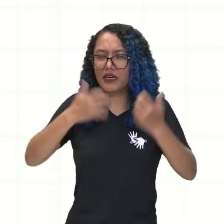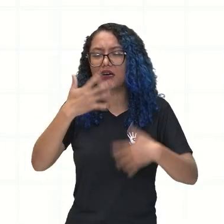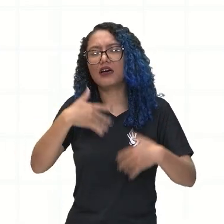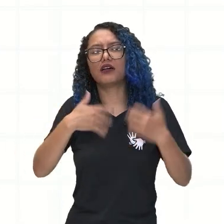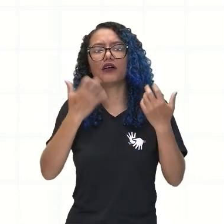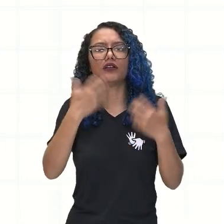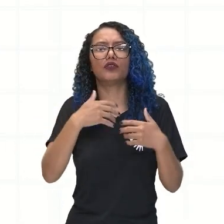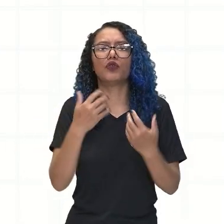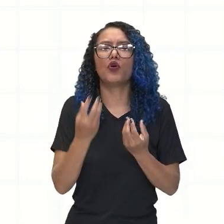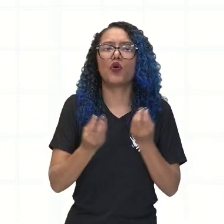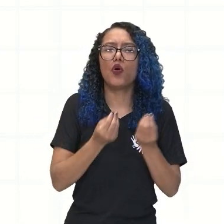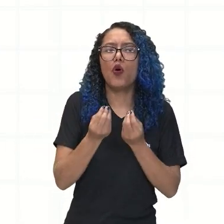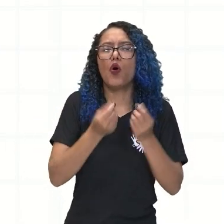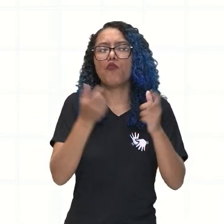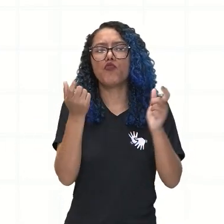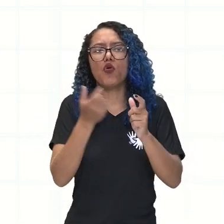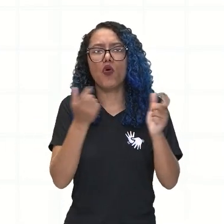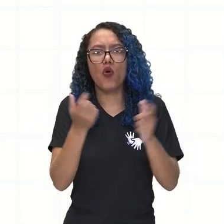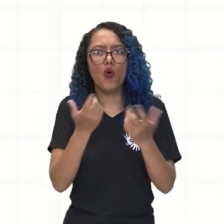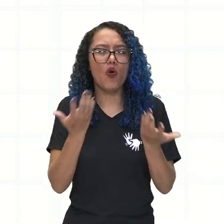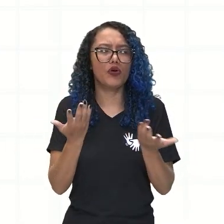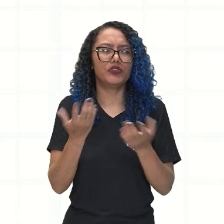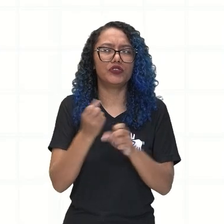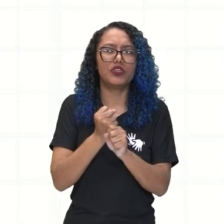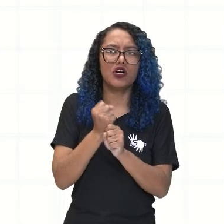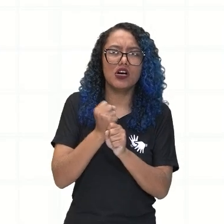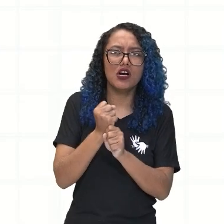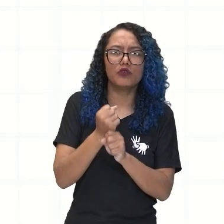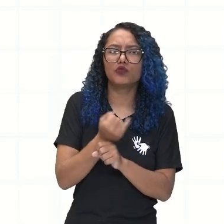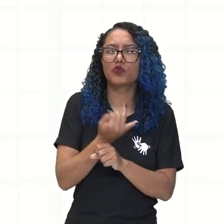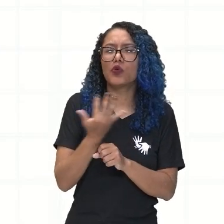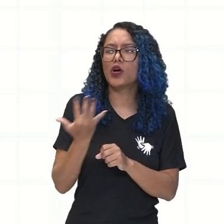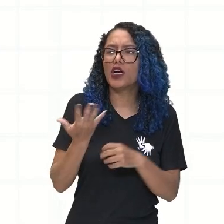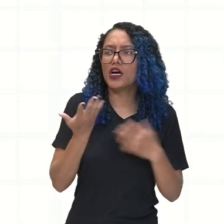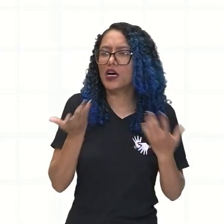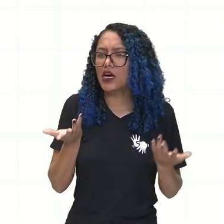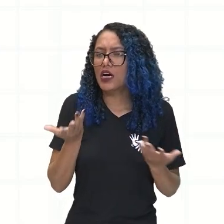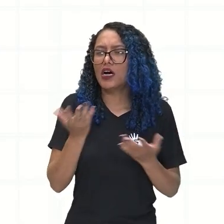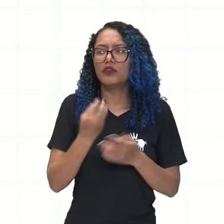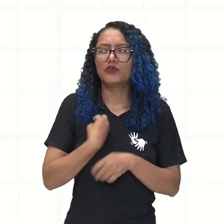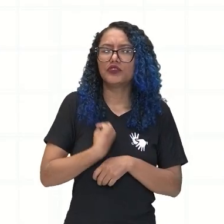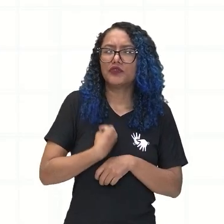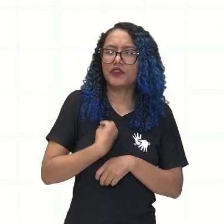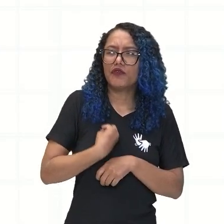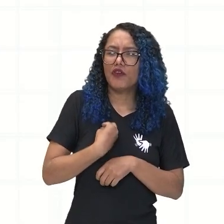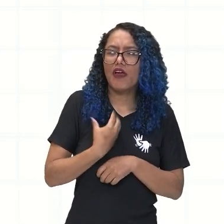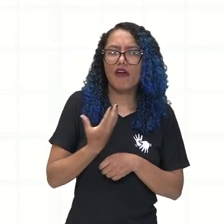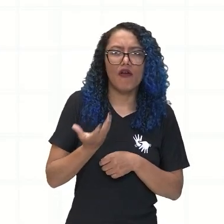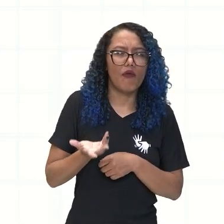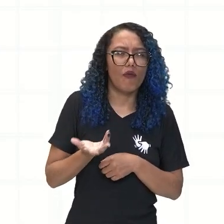encontrada, quanto tempo aproximadamente existia essas